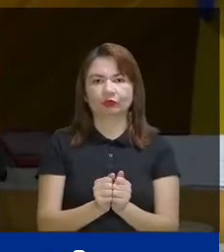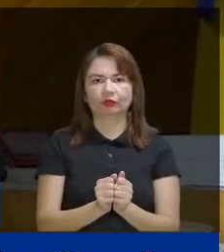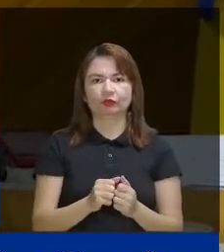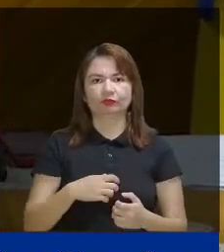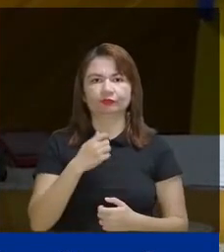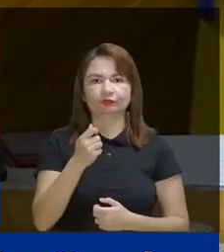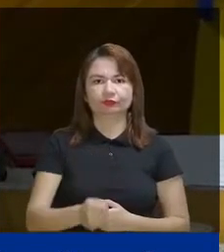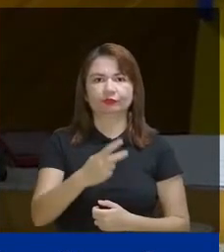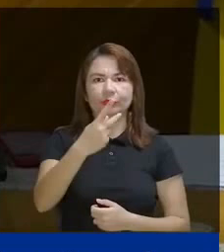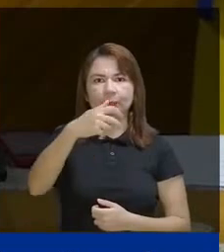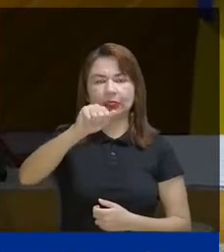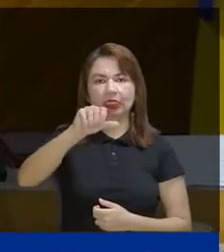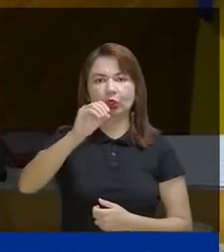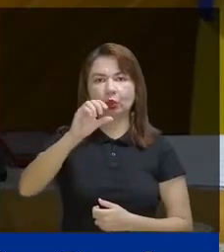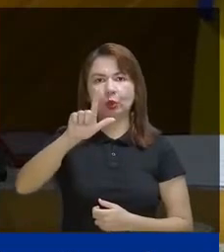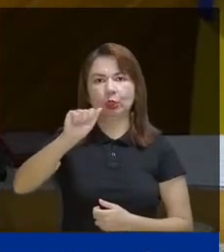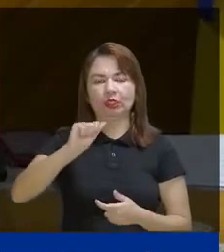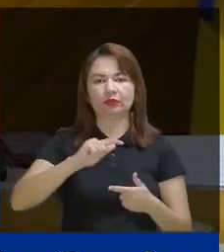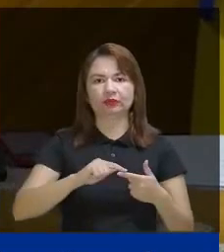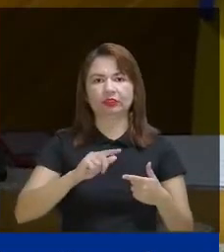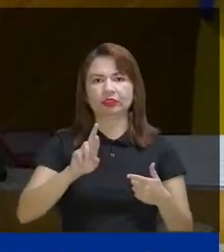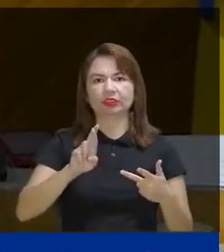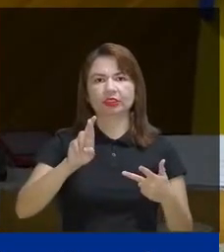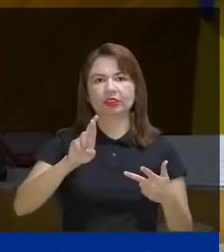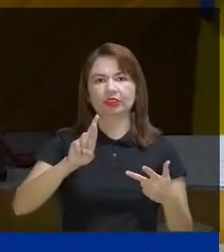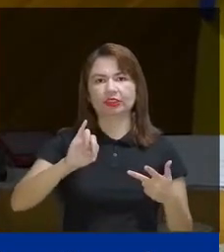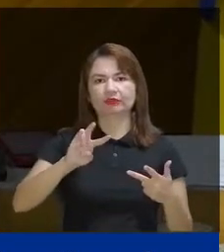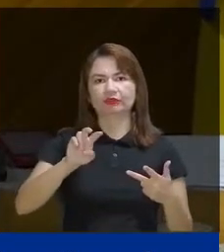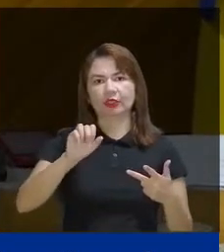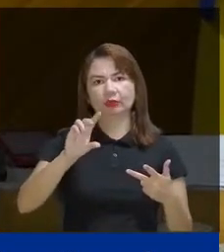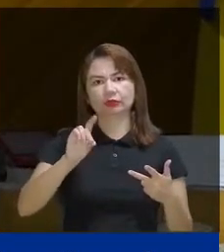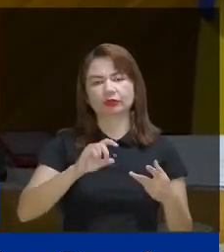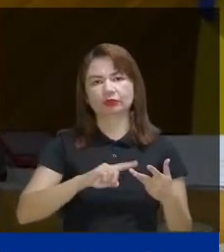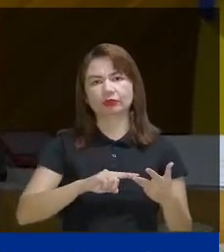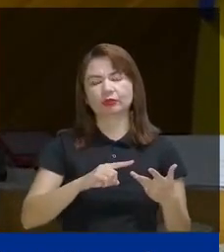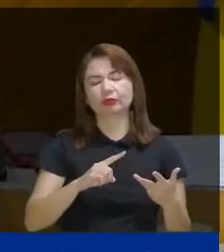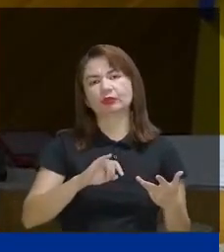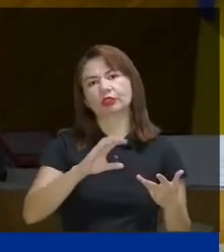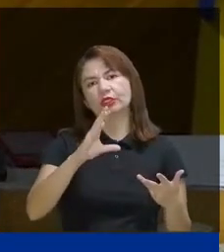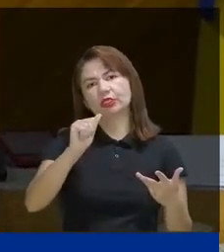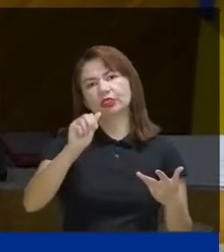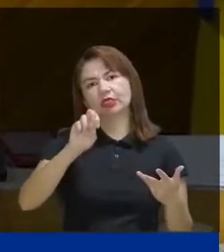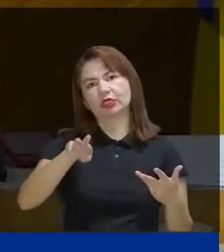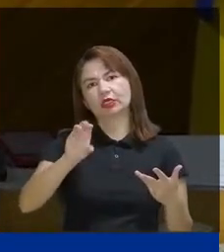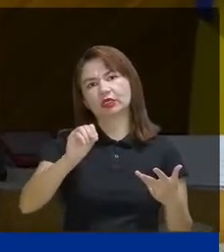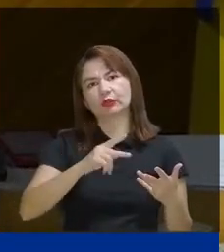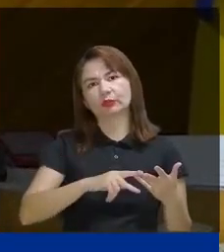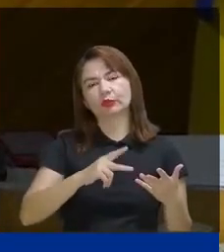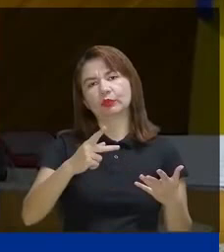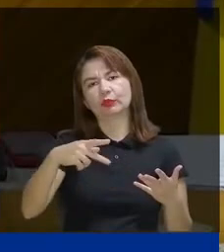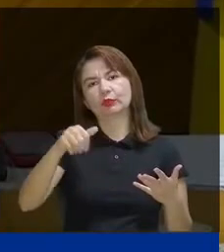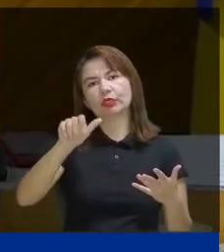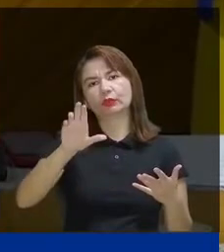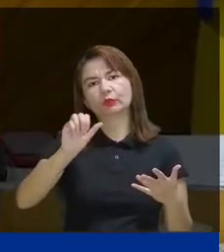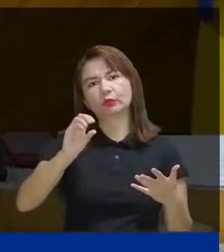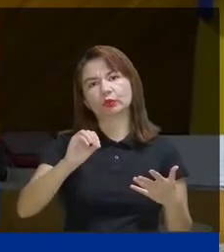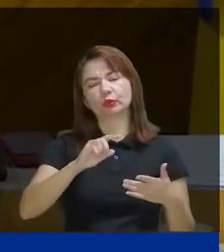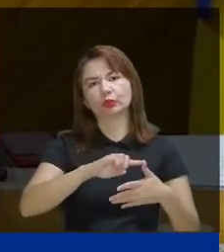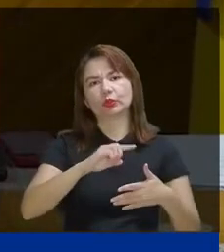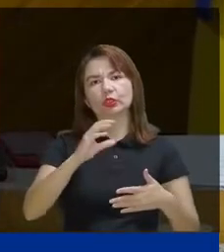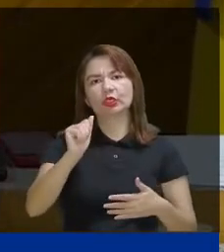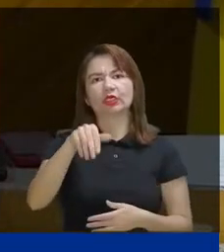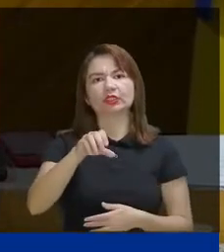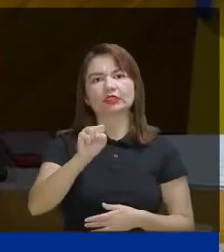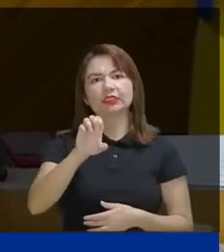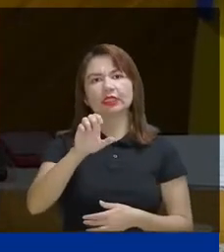juízes Paola Santos, Rivaldo Valente, Carmo Antônio, Anselmo Gonçalves, Paulo Madeira e João Lages. Ilustre